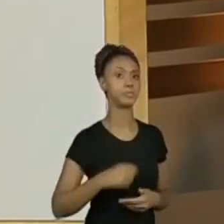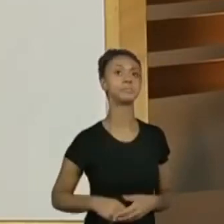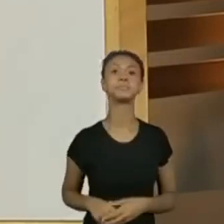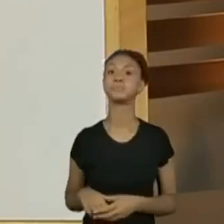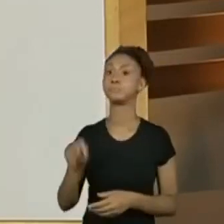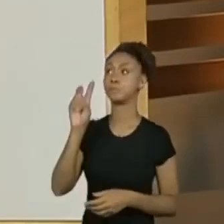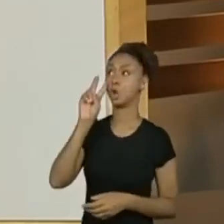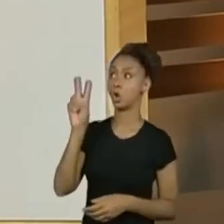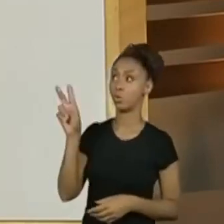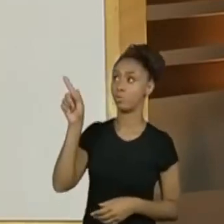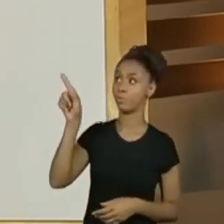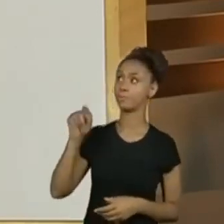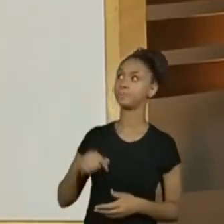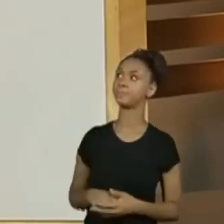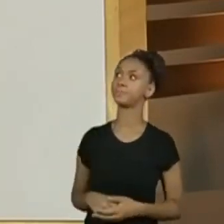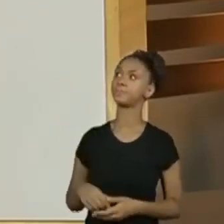palavras.